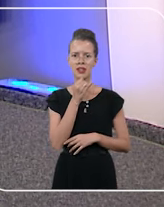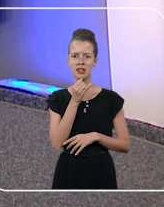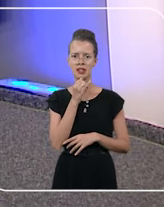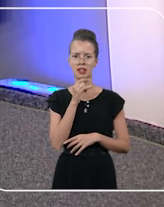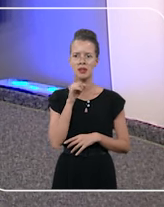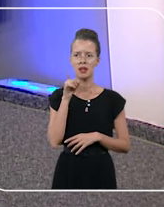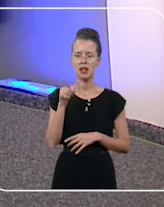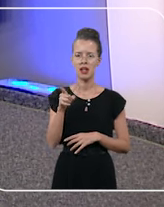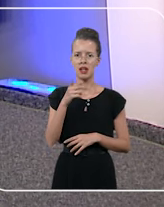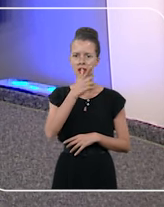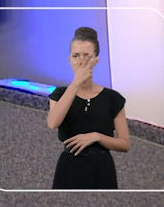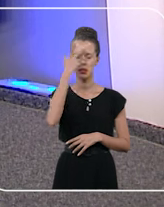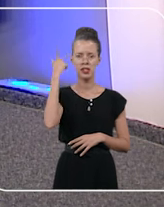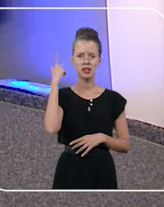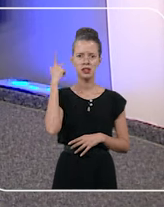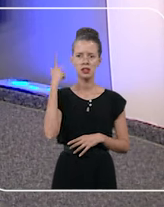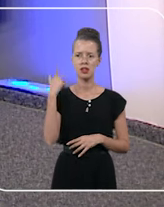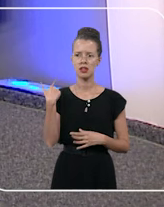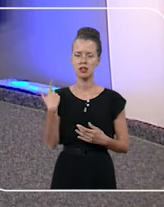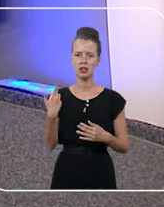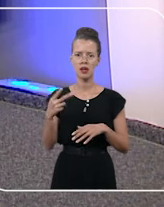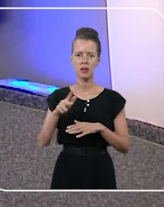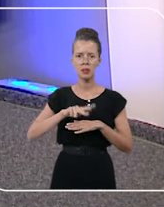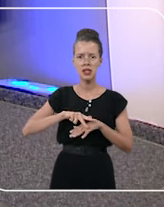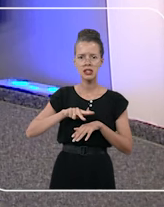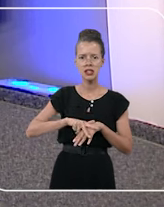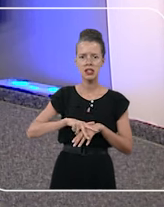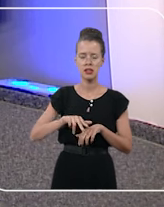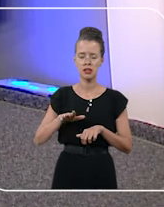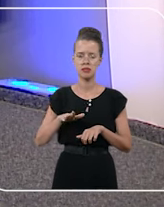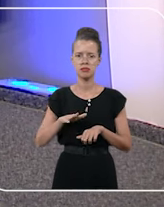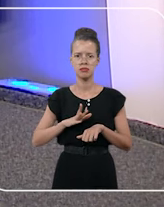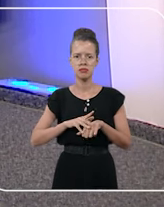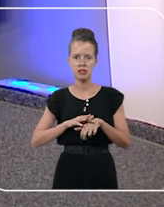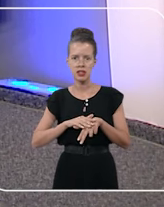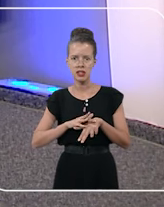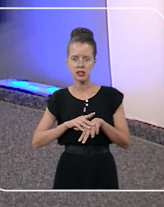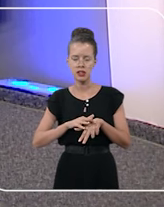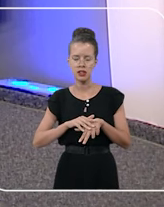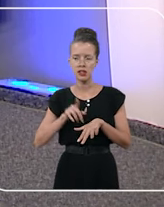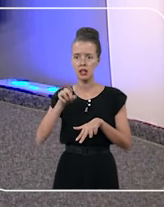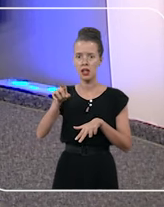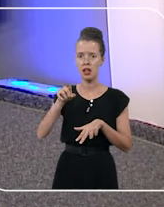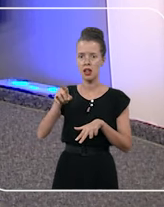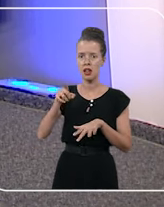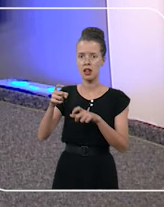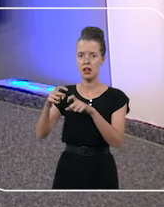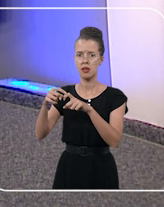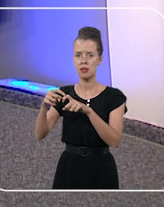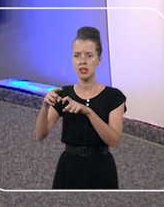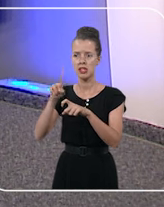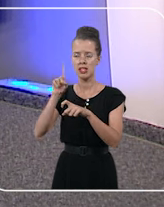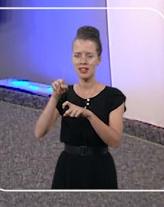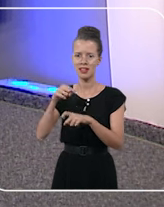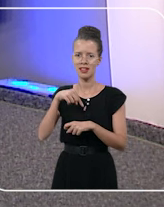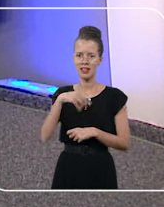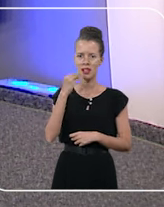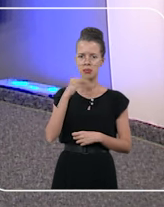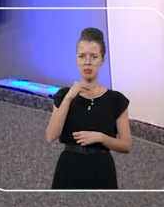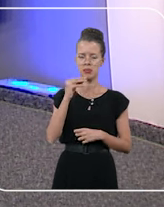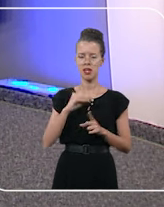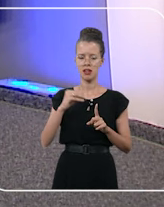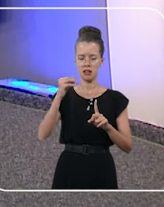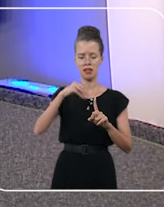nessa relação entre médico e paciente, o paciente seria a parte mais frágil dessa relação. Então, a hipossuficiência